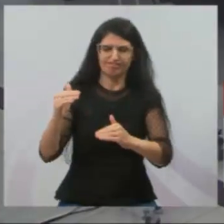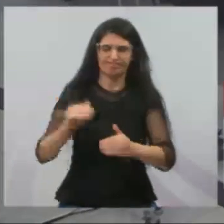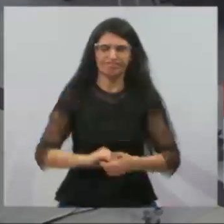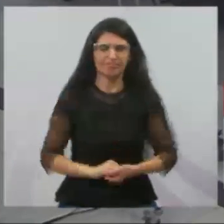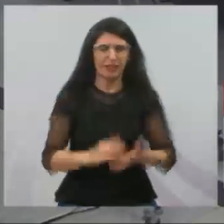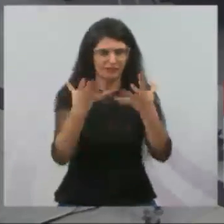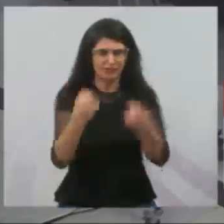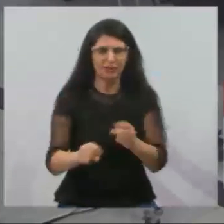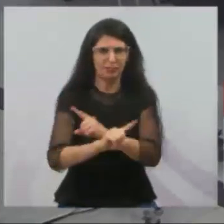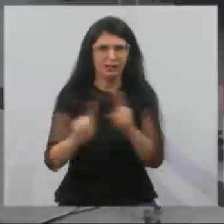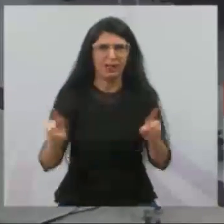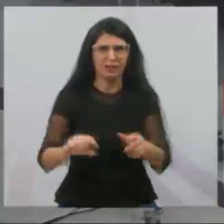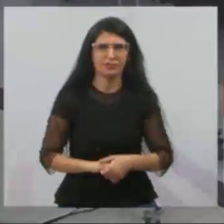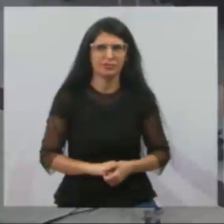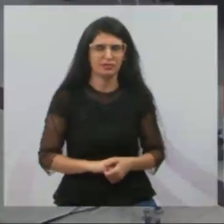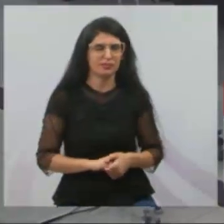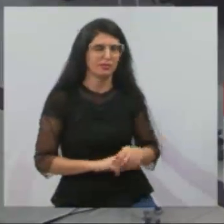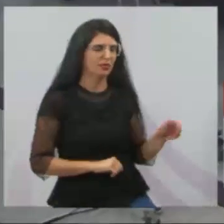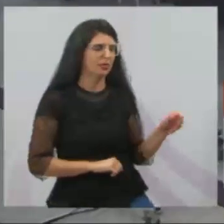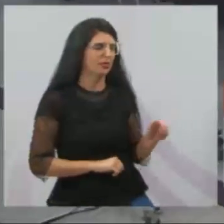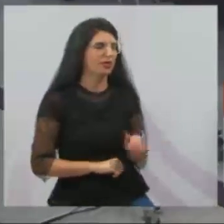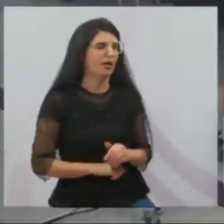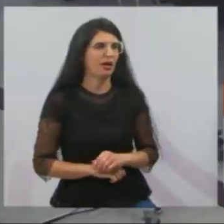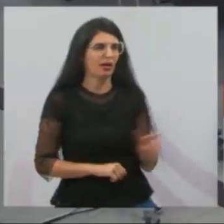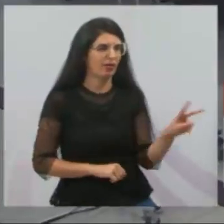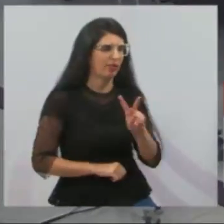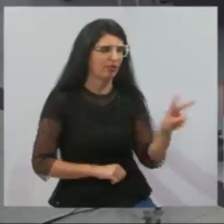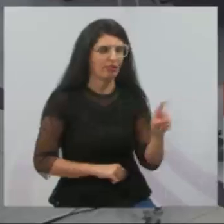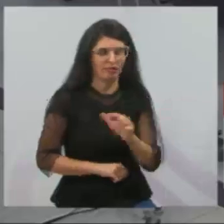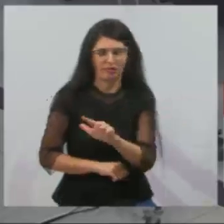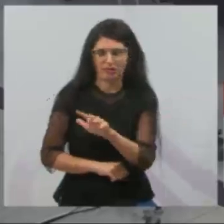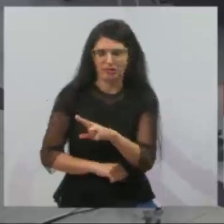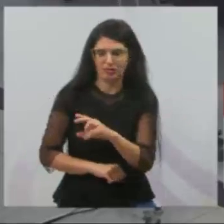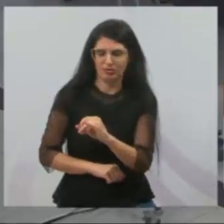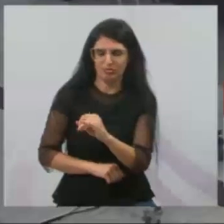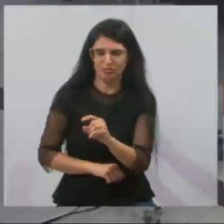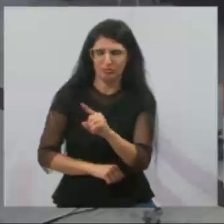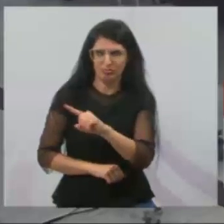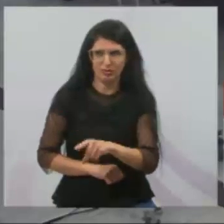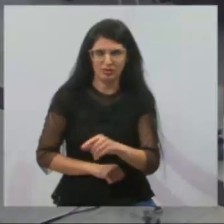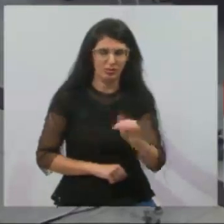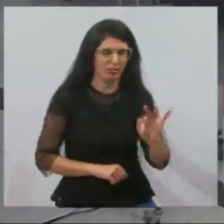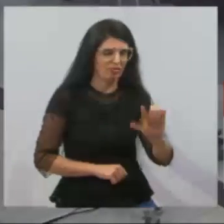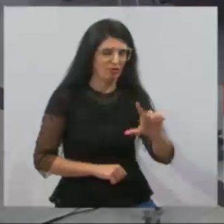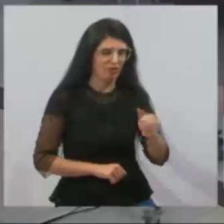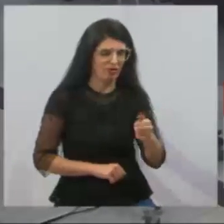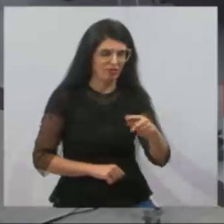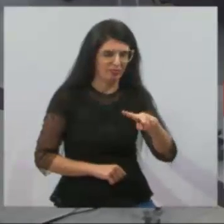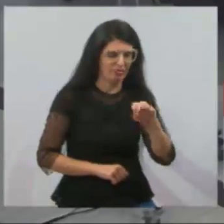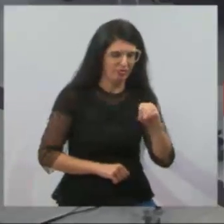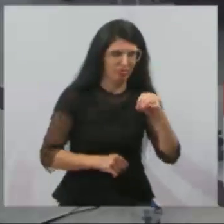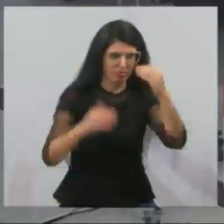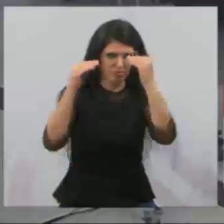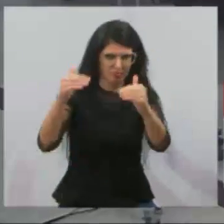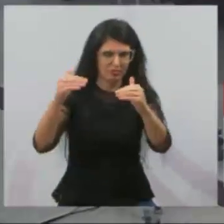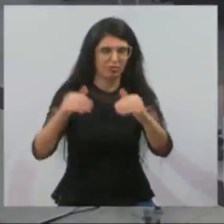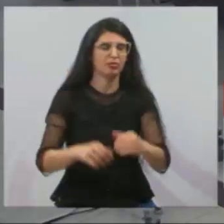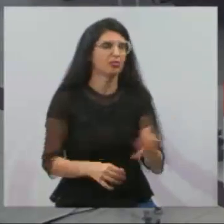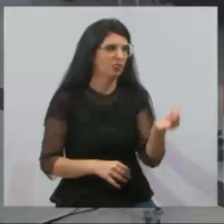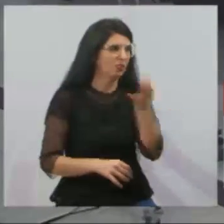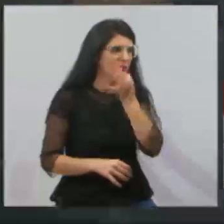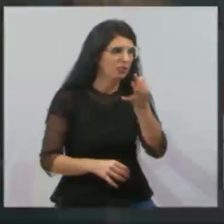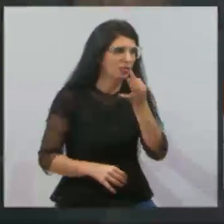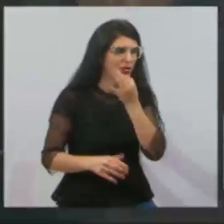Como vota o vereador Luiz Flávio? Olha, só respeito o voto de cada um. Eu acho que o parlamento é isso, cada um tem